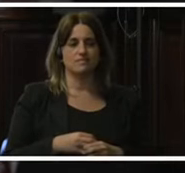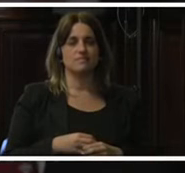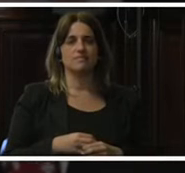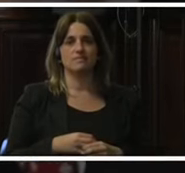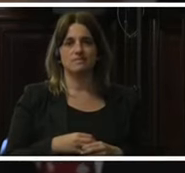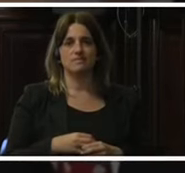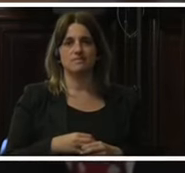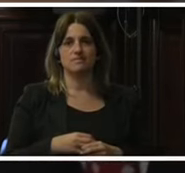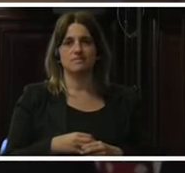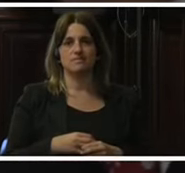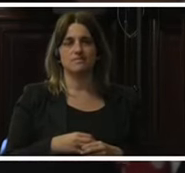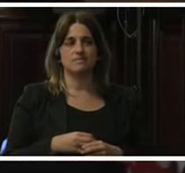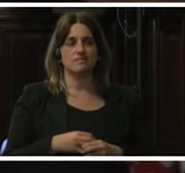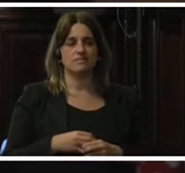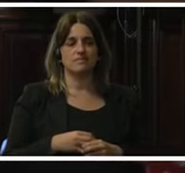308